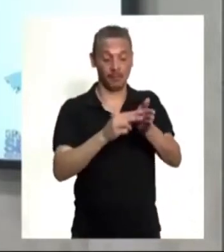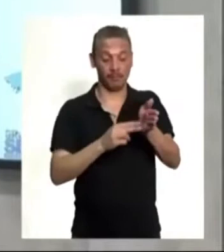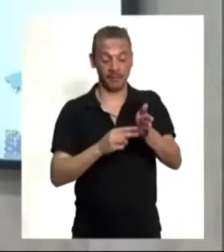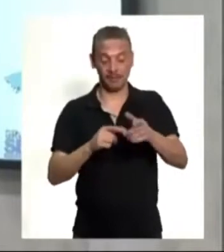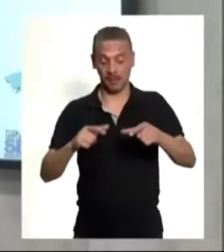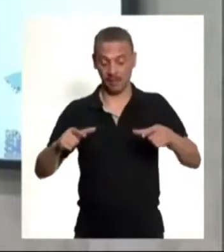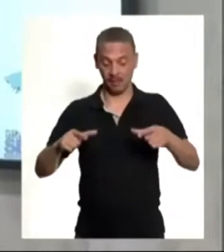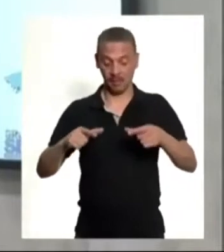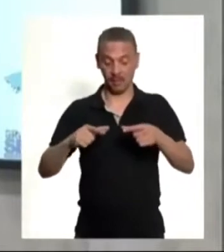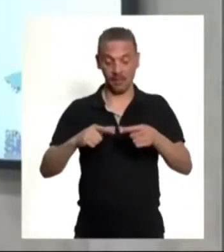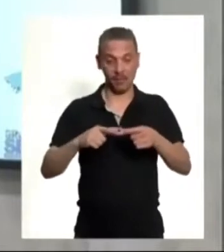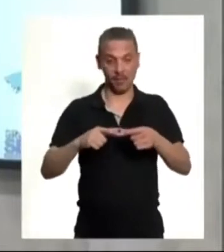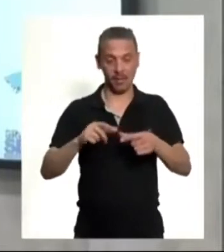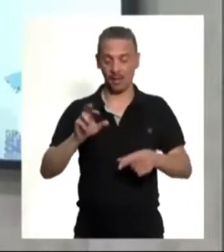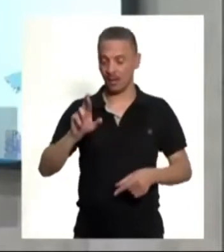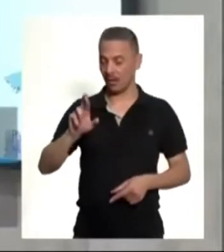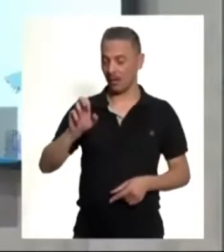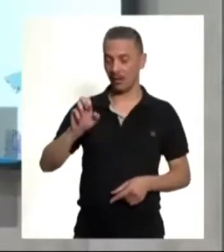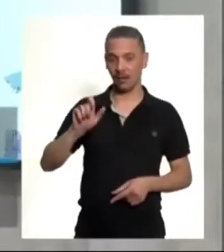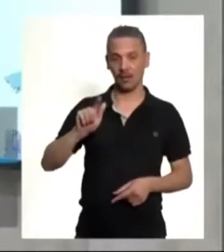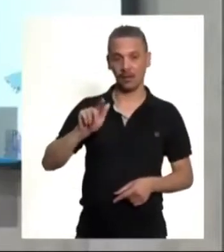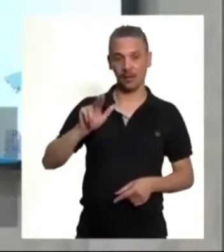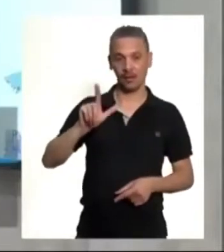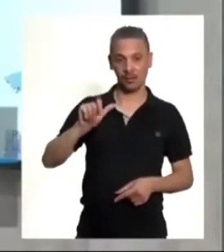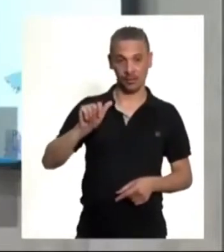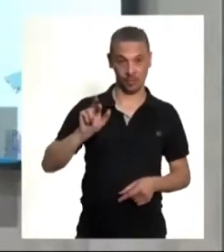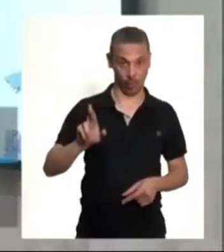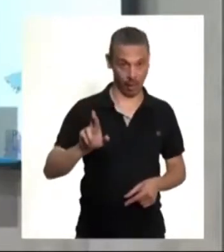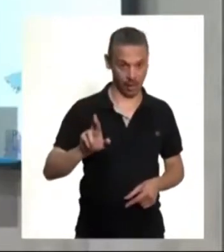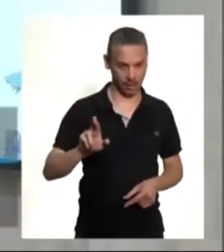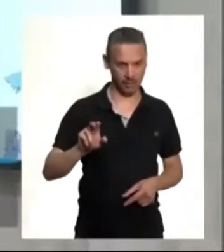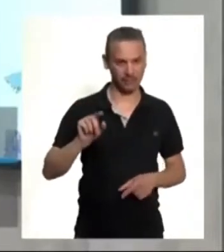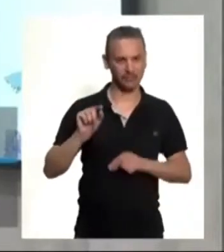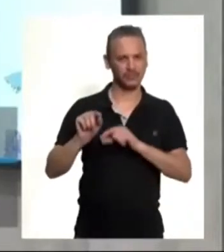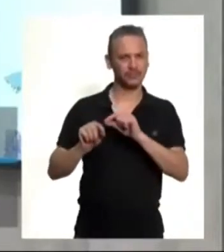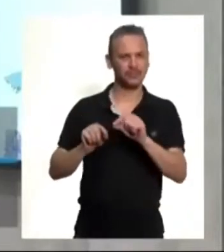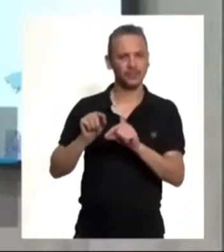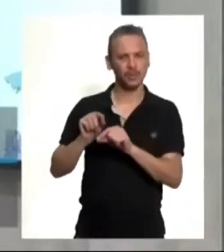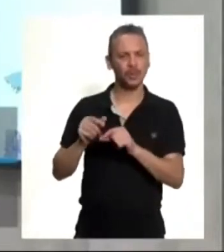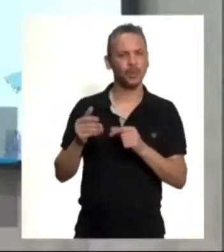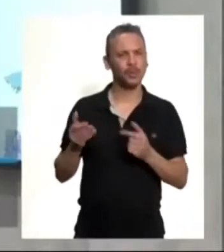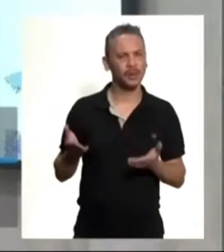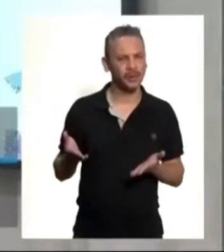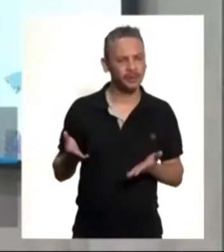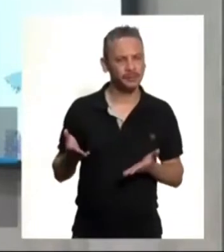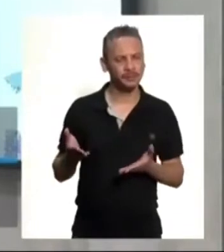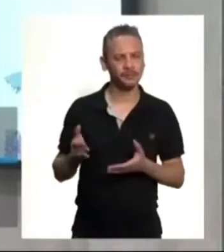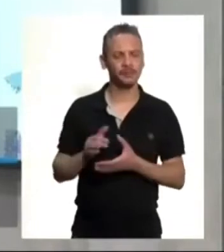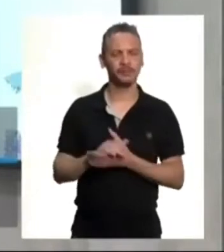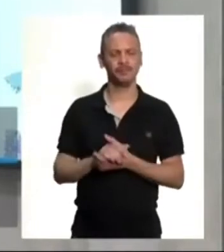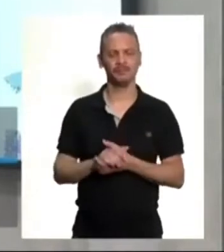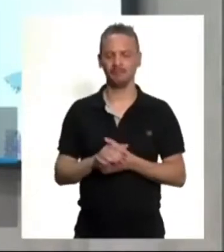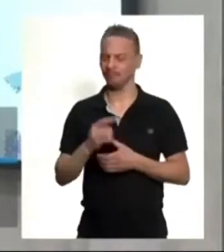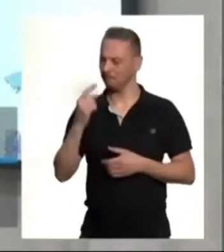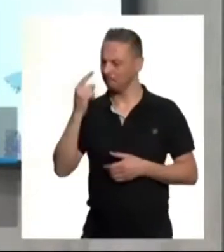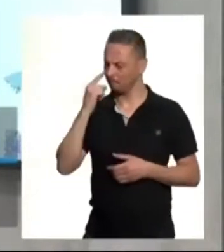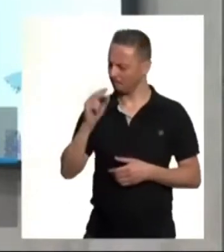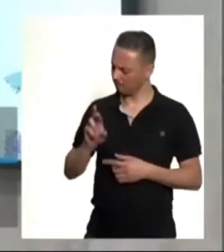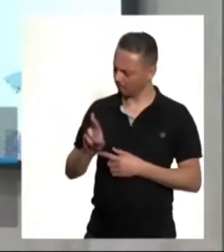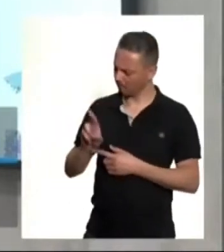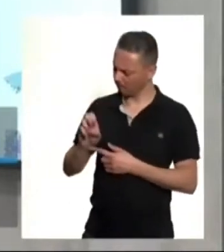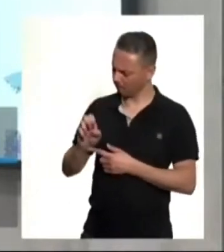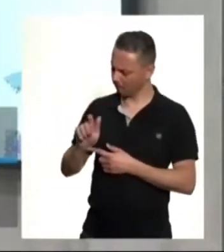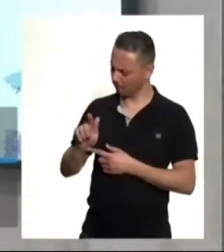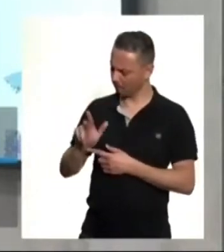triangular regular. Dá atenção para o Fredão. Prisma triangular regular. Se ele é regular, primeiramente ele